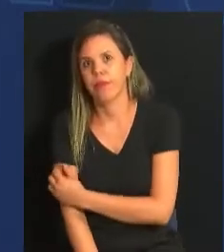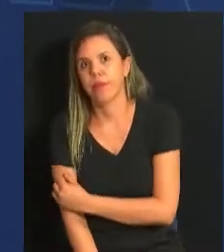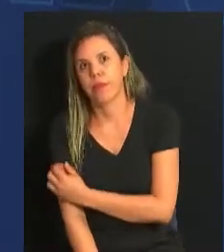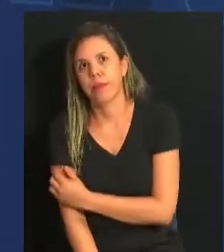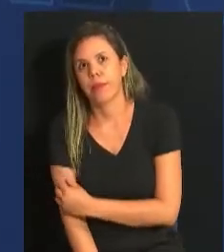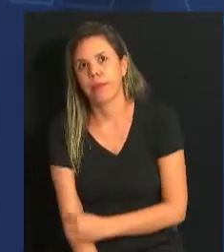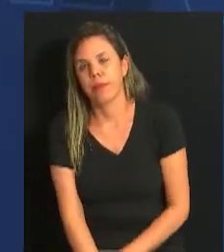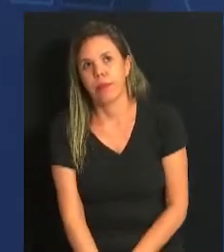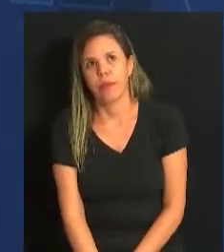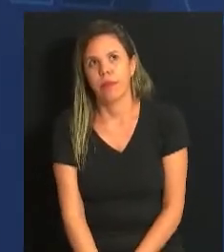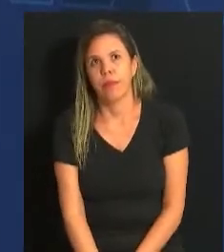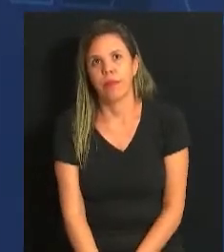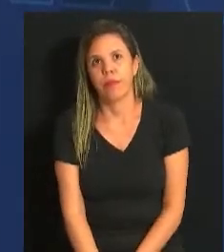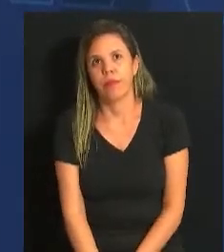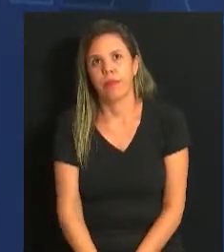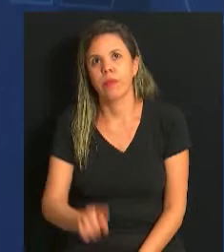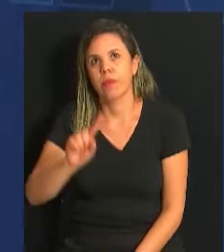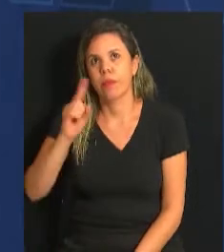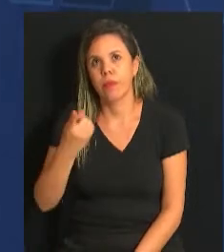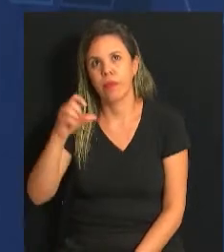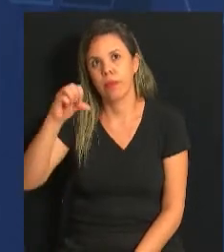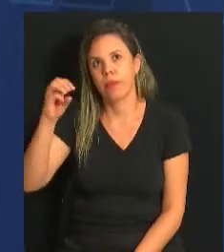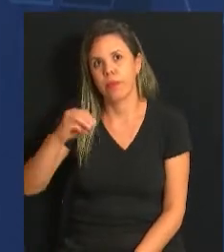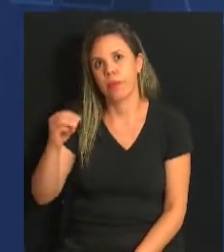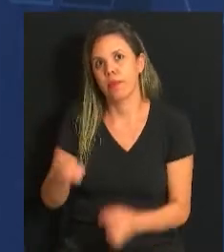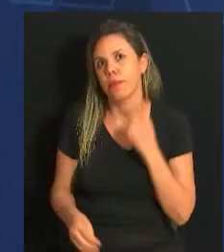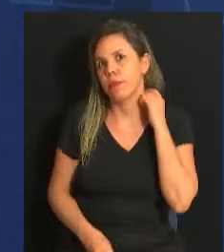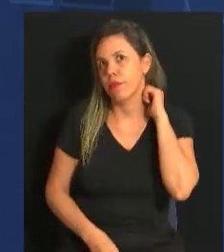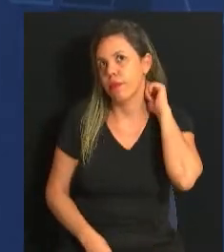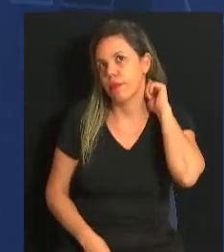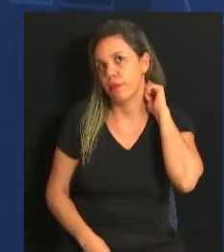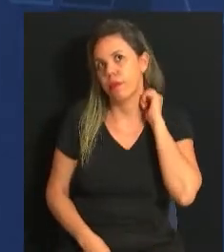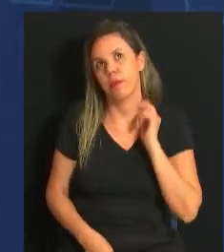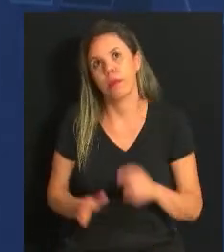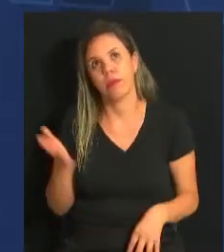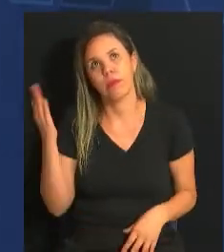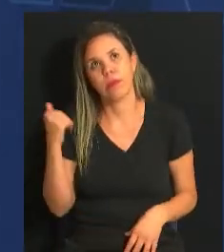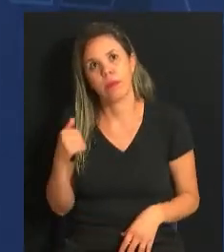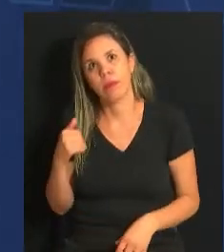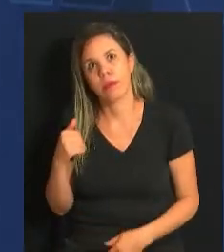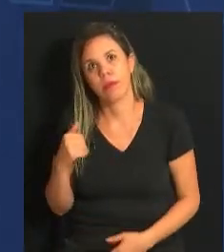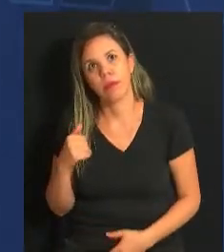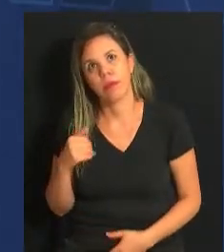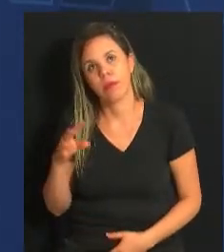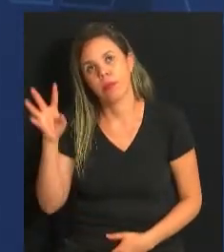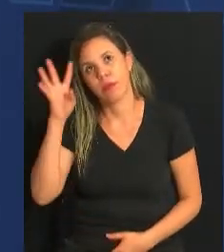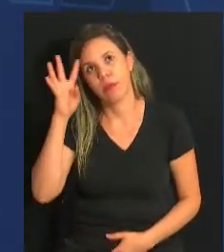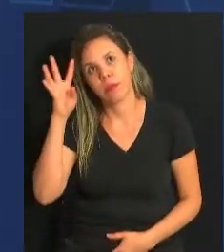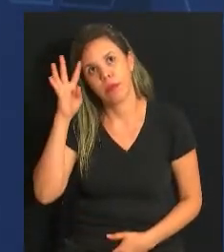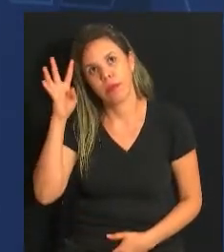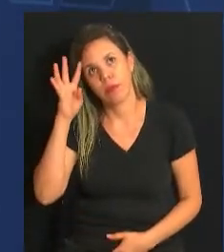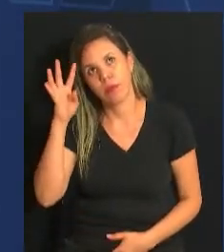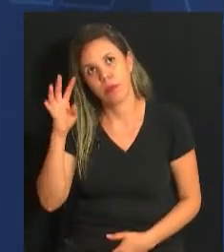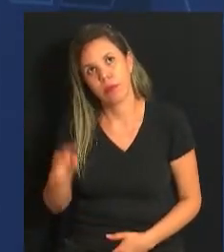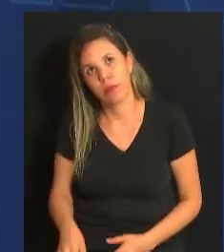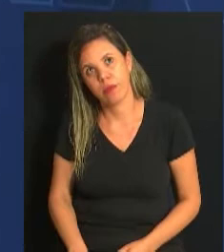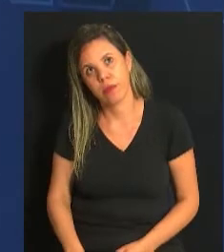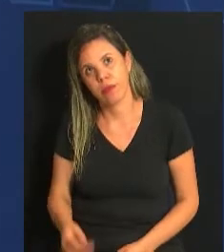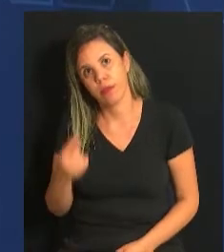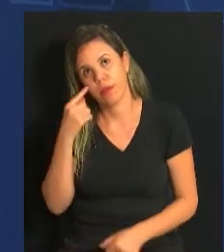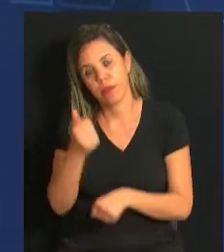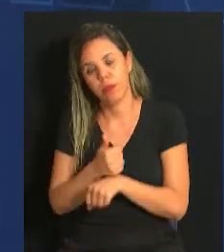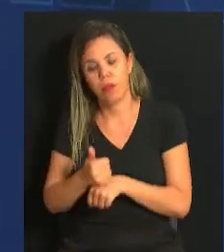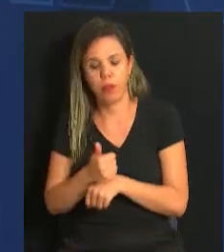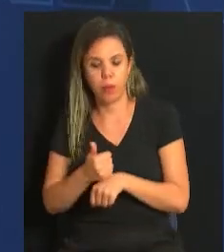bom 1:09 agora você é de casa já sabe né quarta-feira tem o nosso quadro se